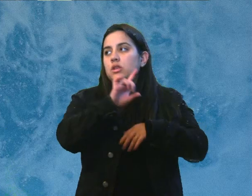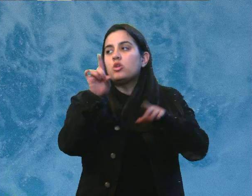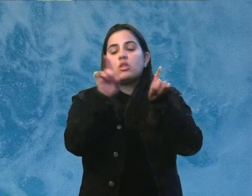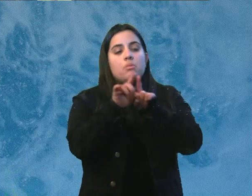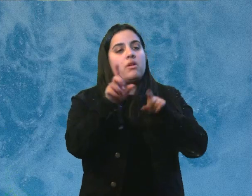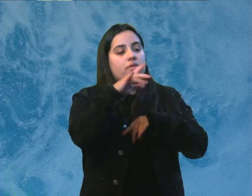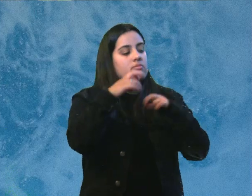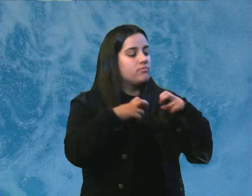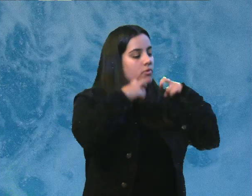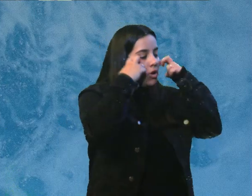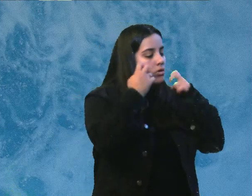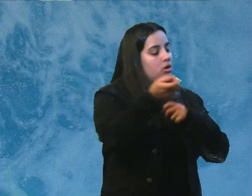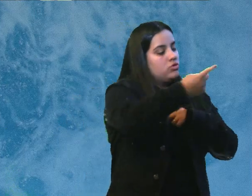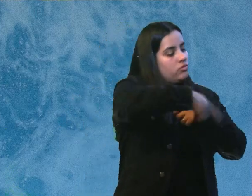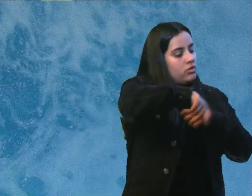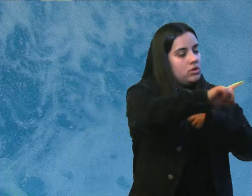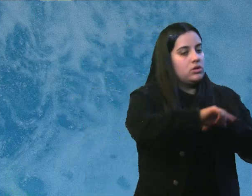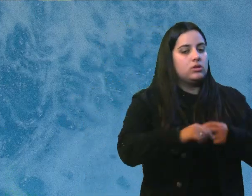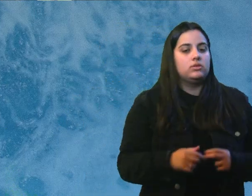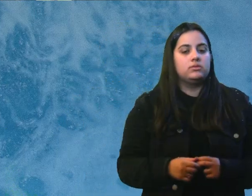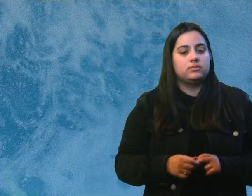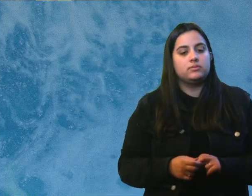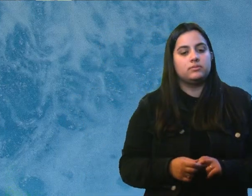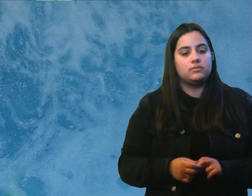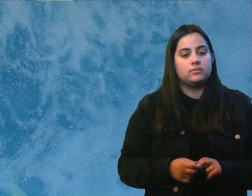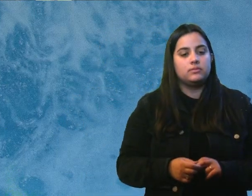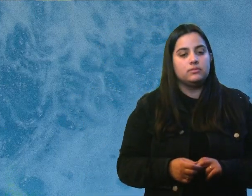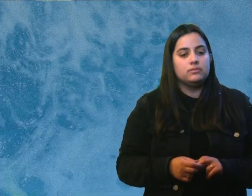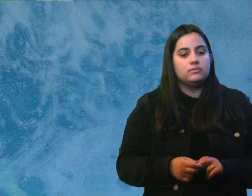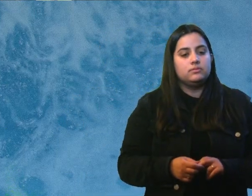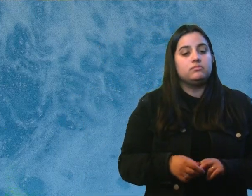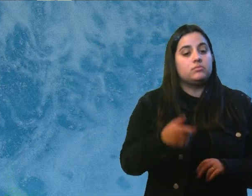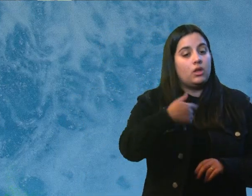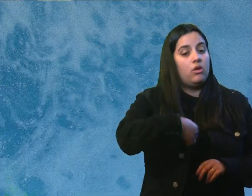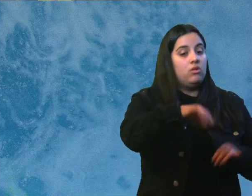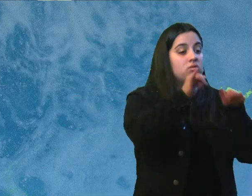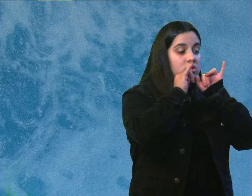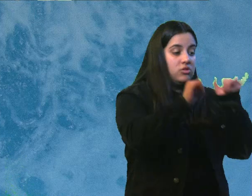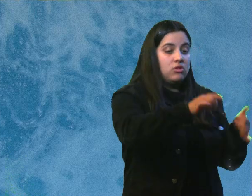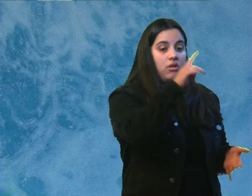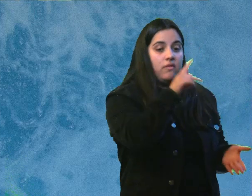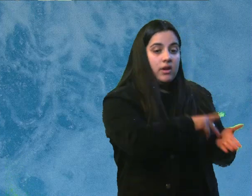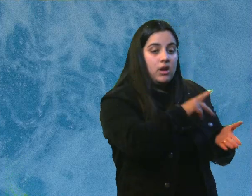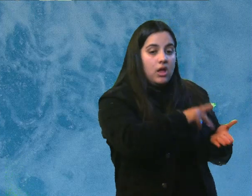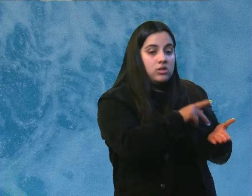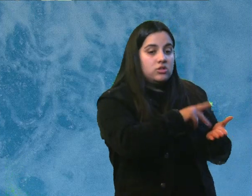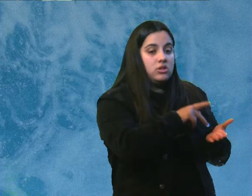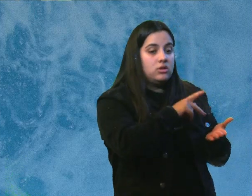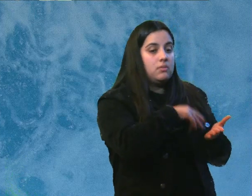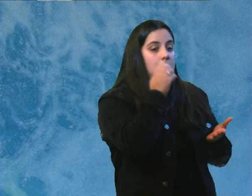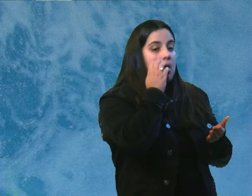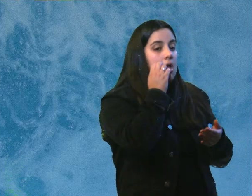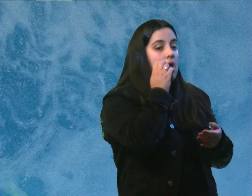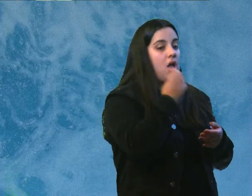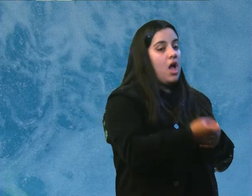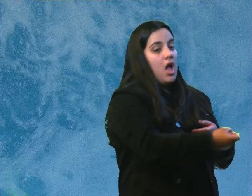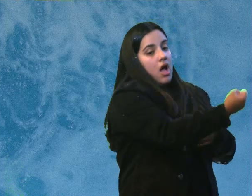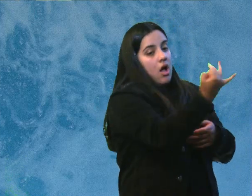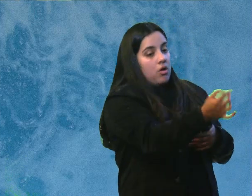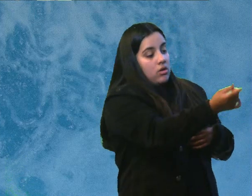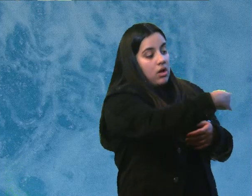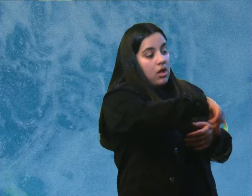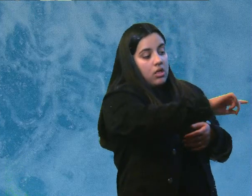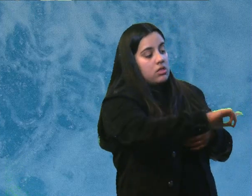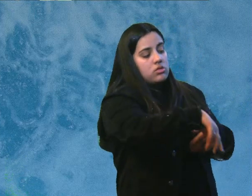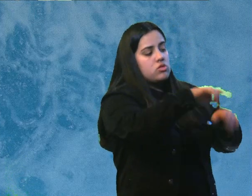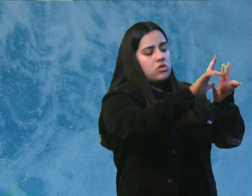glória e na glória do Pai e dos santos anjos. Eu lhes digo a verdade, alguns que aqui estão